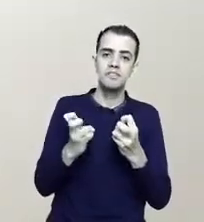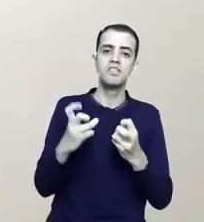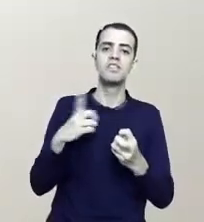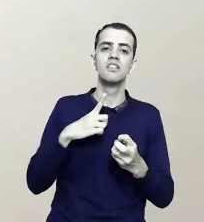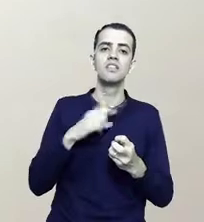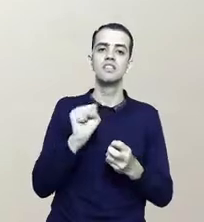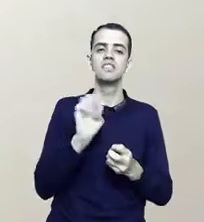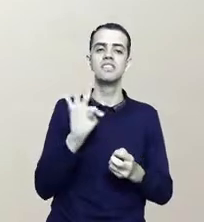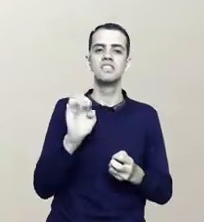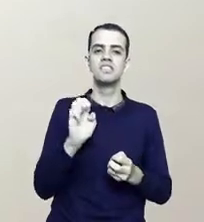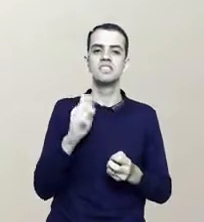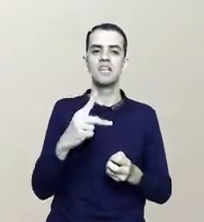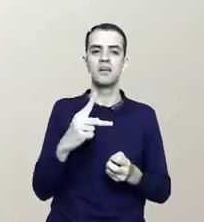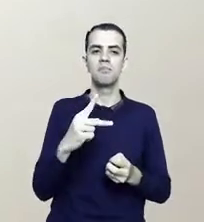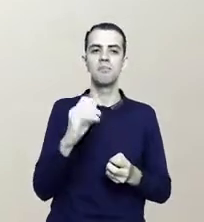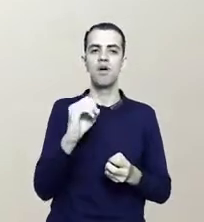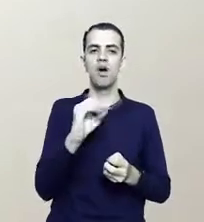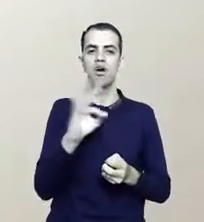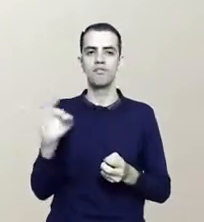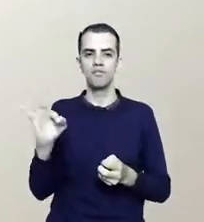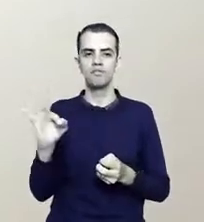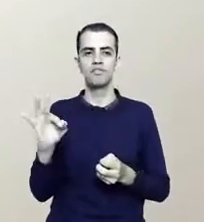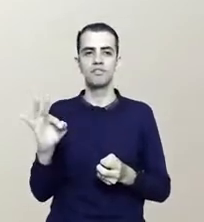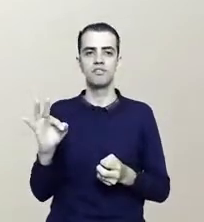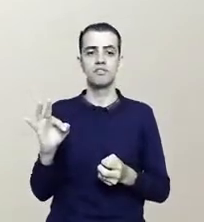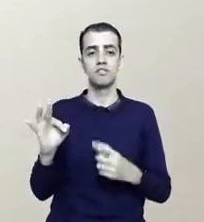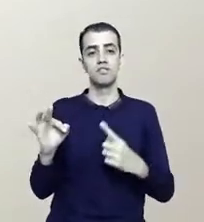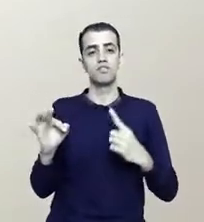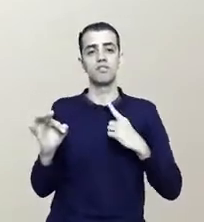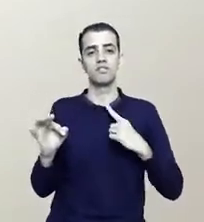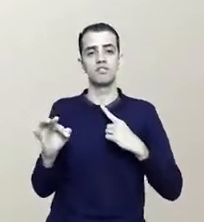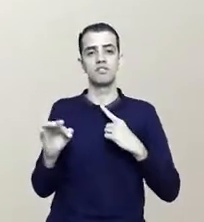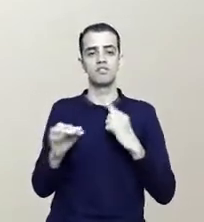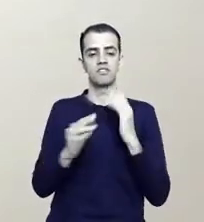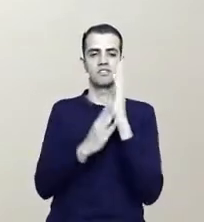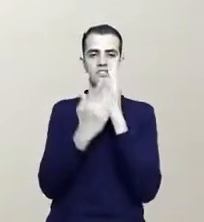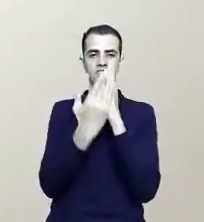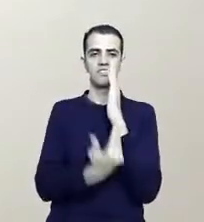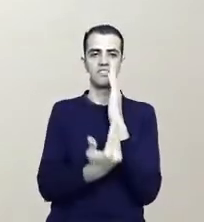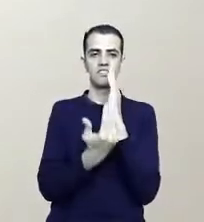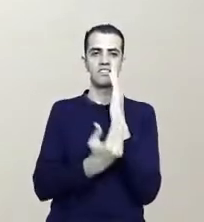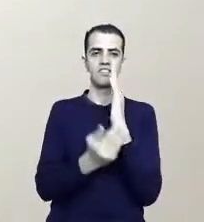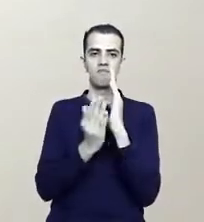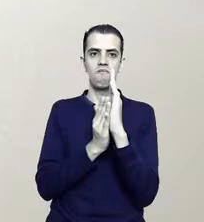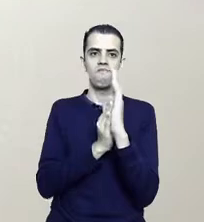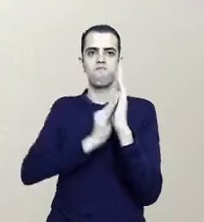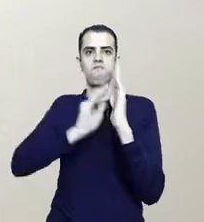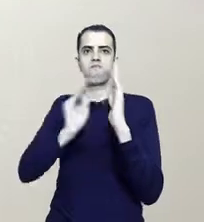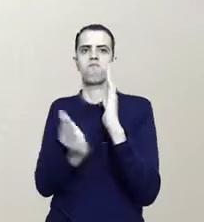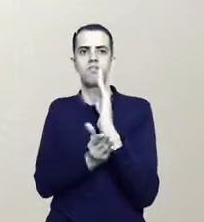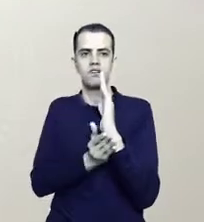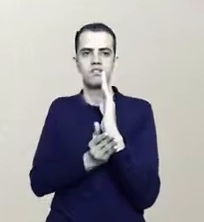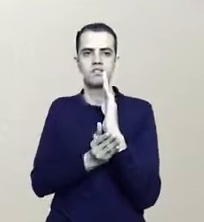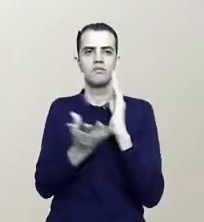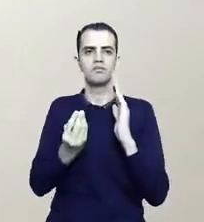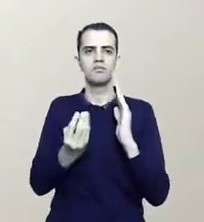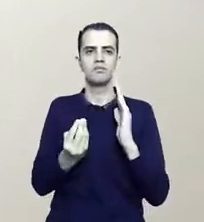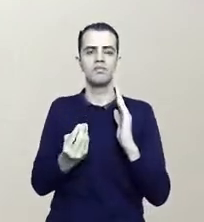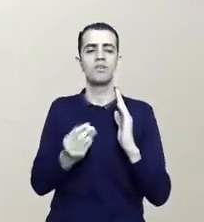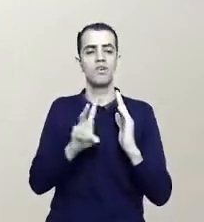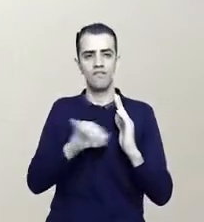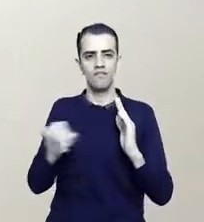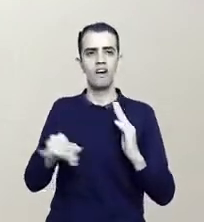né, nessa articulação. Então, você tem o perfil está muito aumentado. Então, provavelmente, isso vai levar a